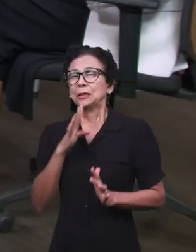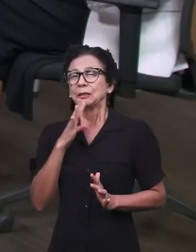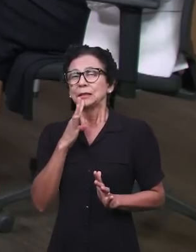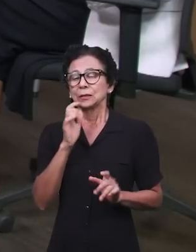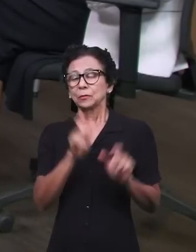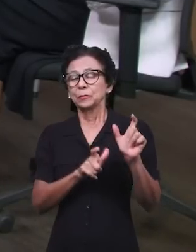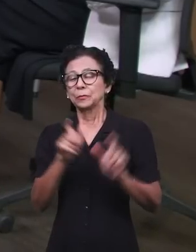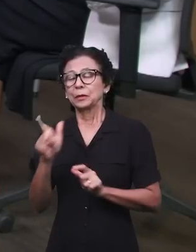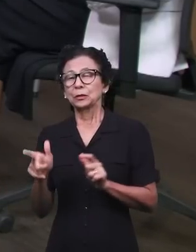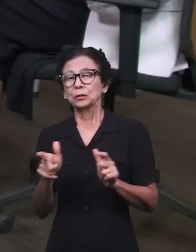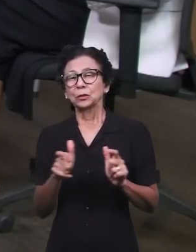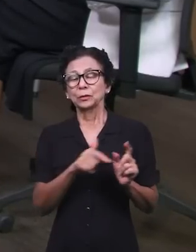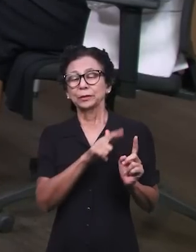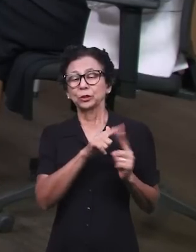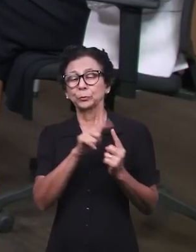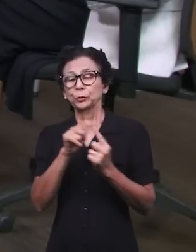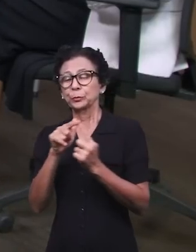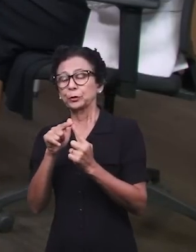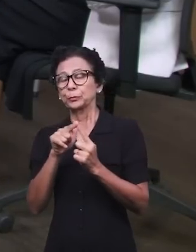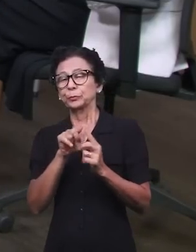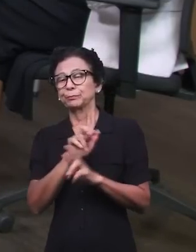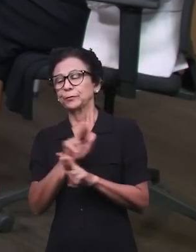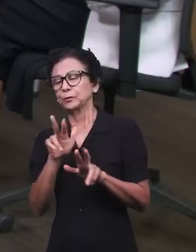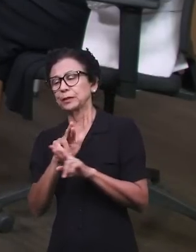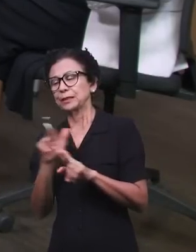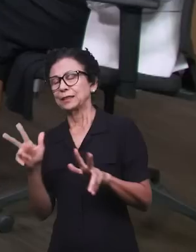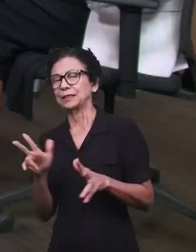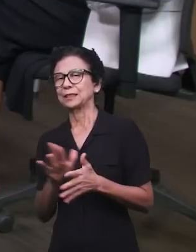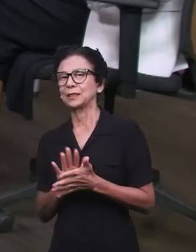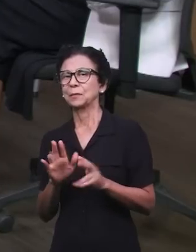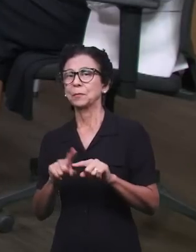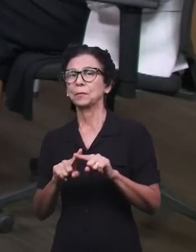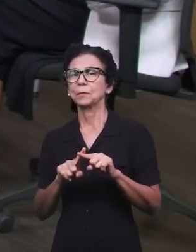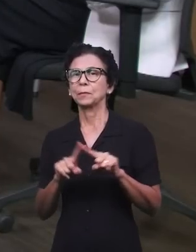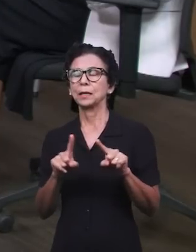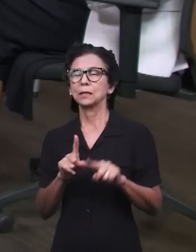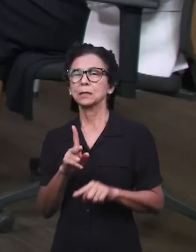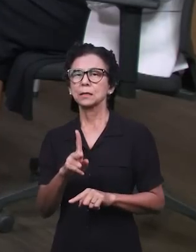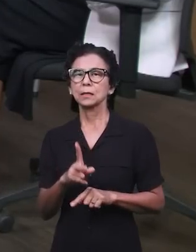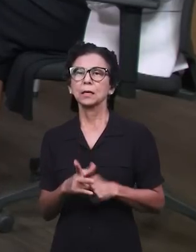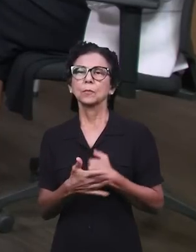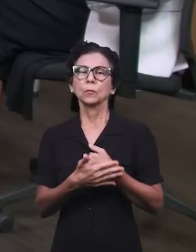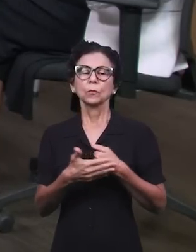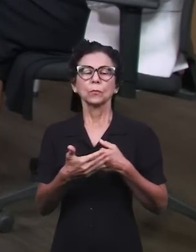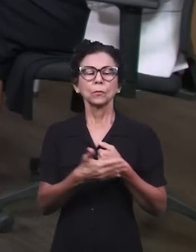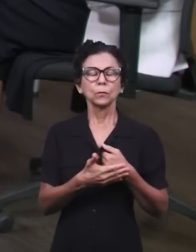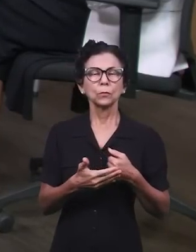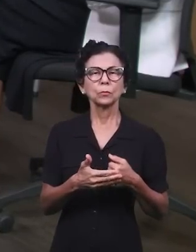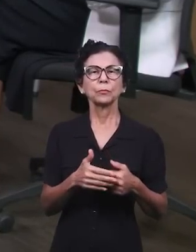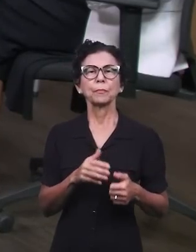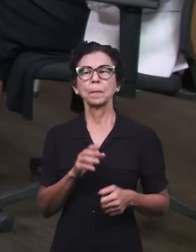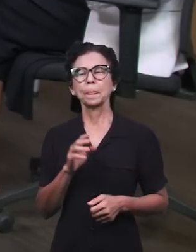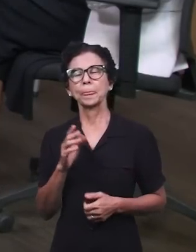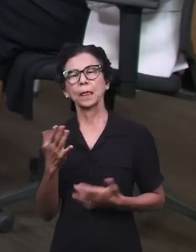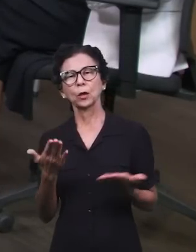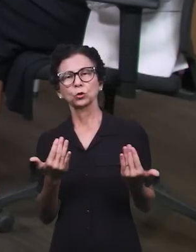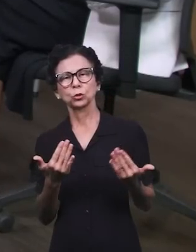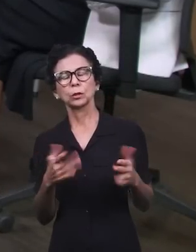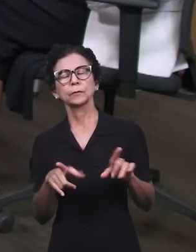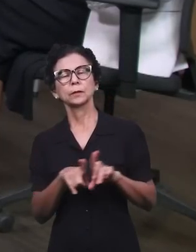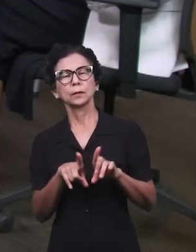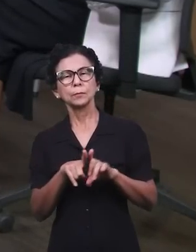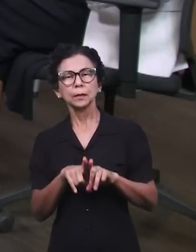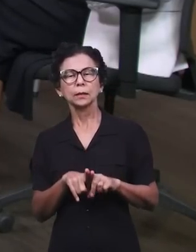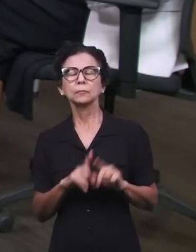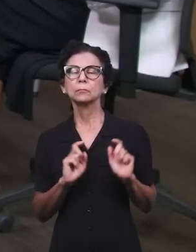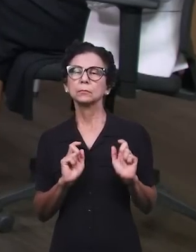uma palavra boa, mansa para dizer. E você também tem. O jovem também tem. Porque você, quem